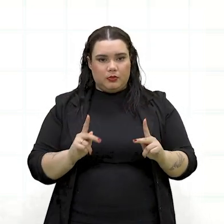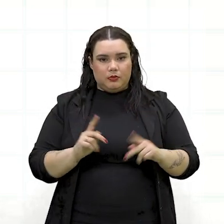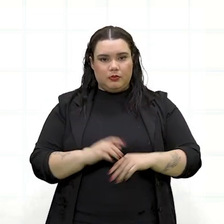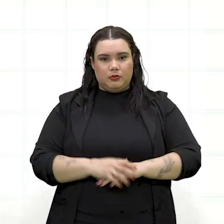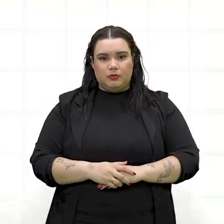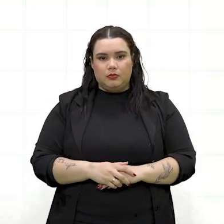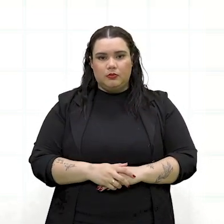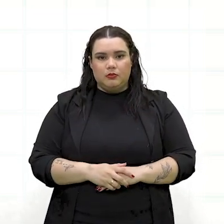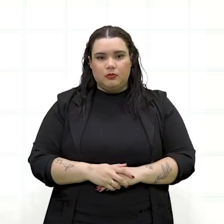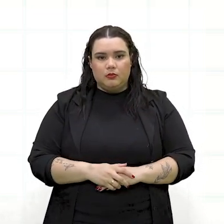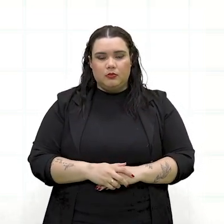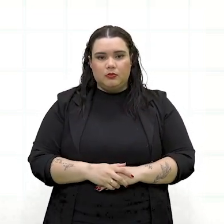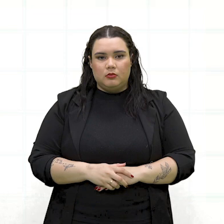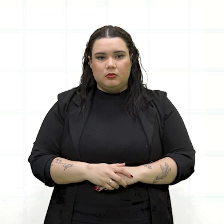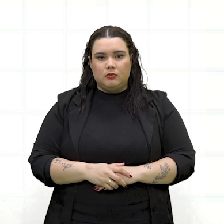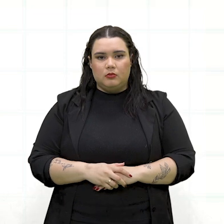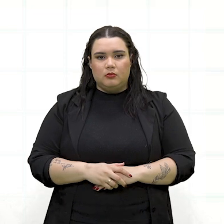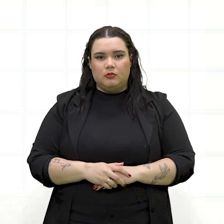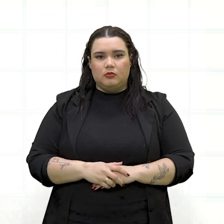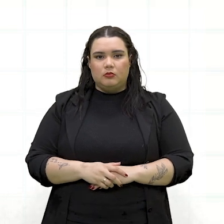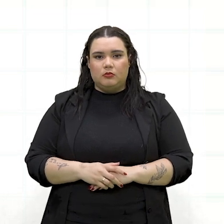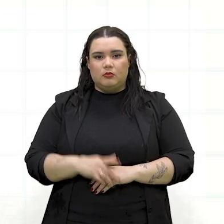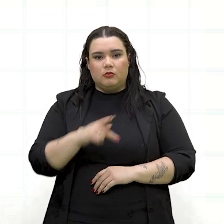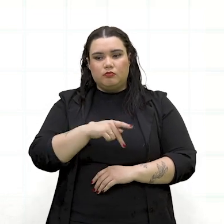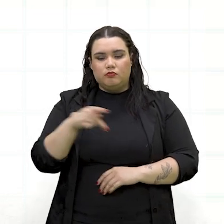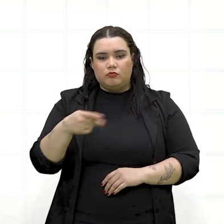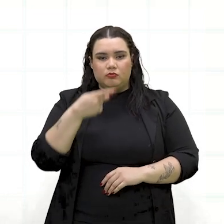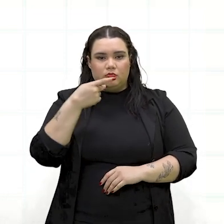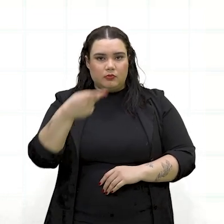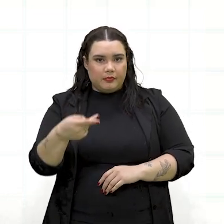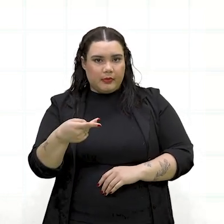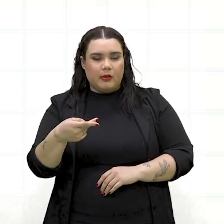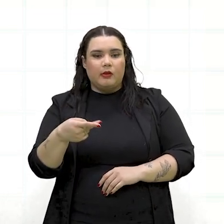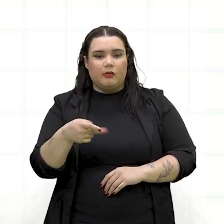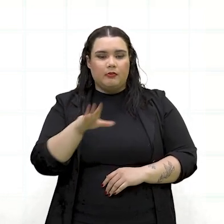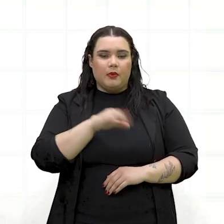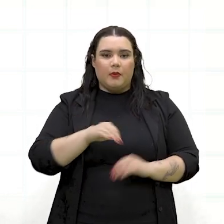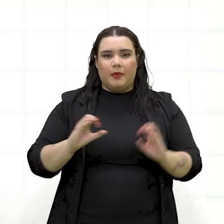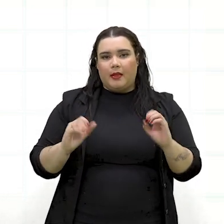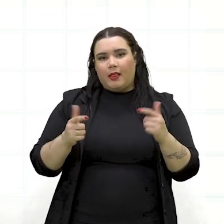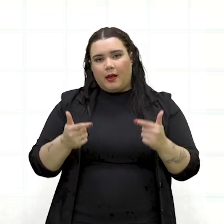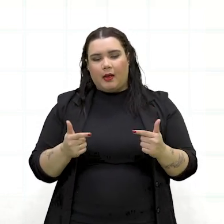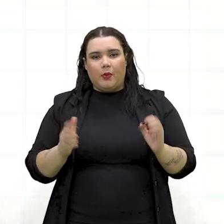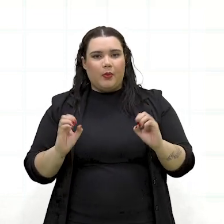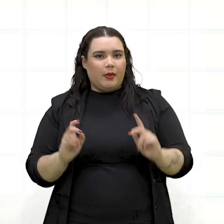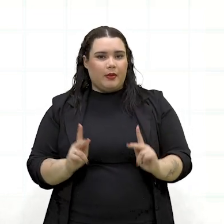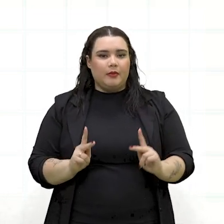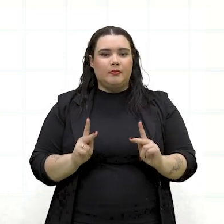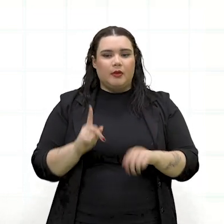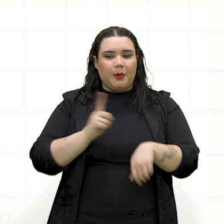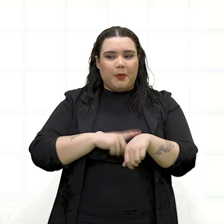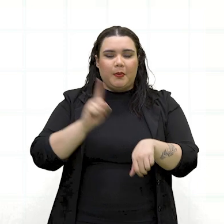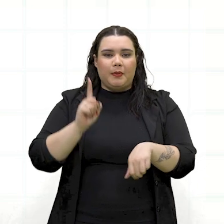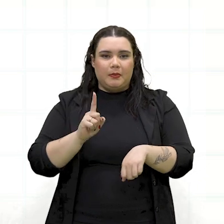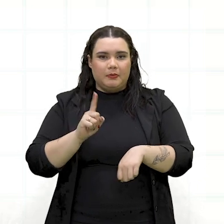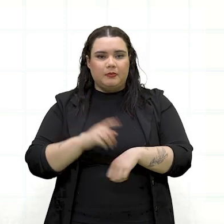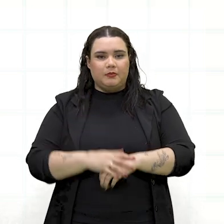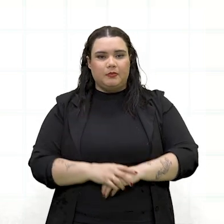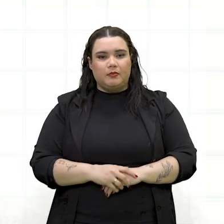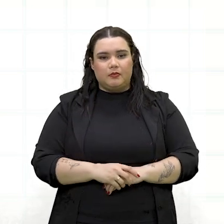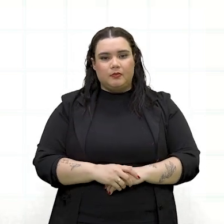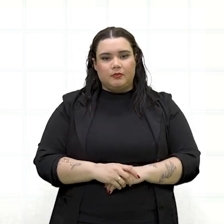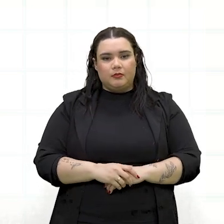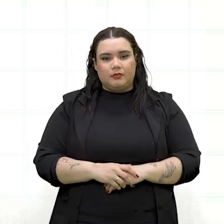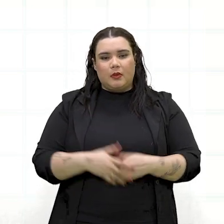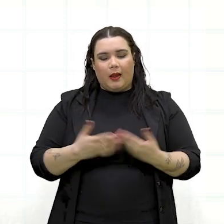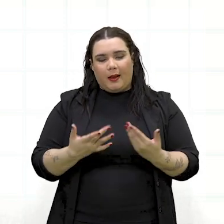E aí, a professora fala sure, claro, com certeza, né? Na hora. Aí a pessoa vai lá com o